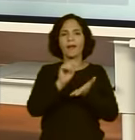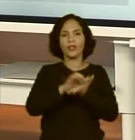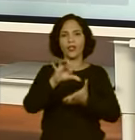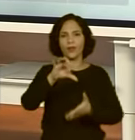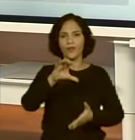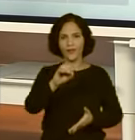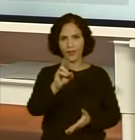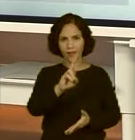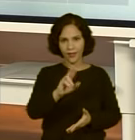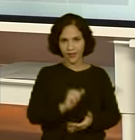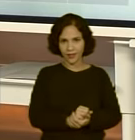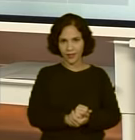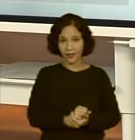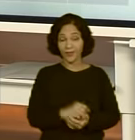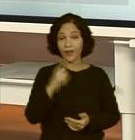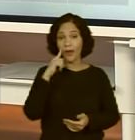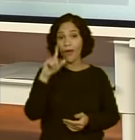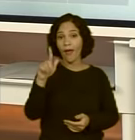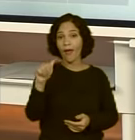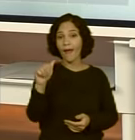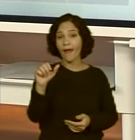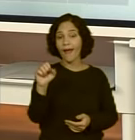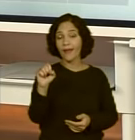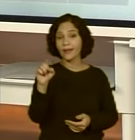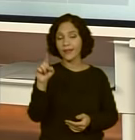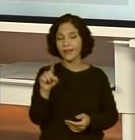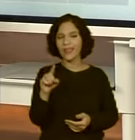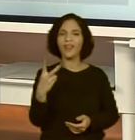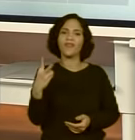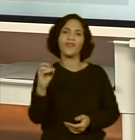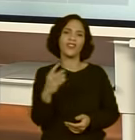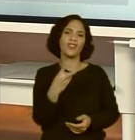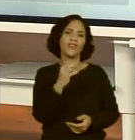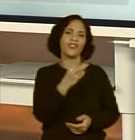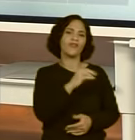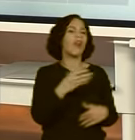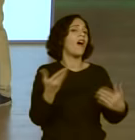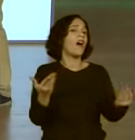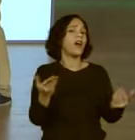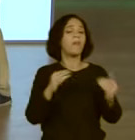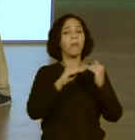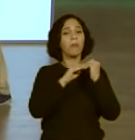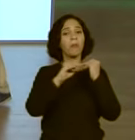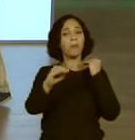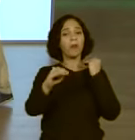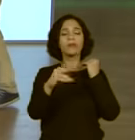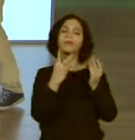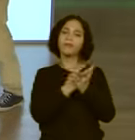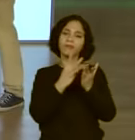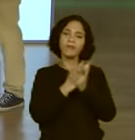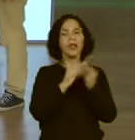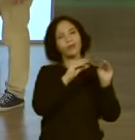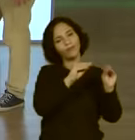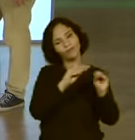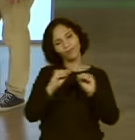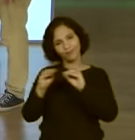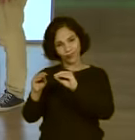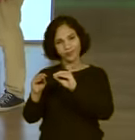energia. Gás, 20, 20, 20. Aí tá fácil, né? Todo mês gasta igual.